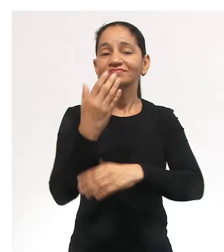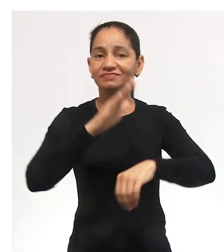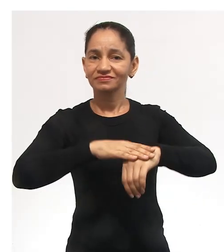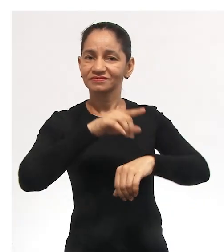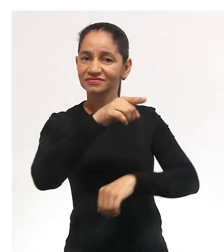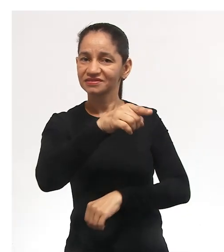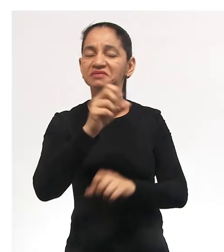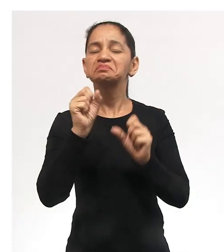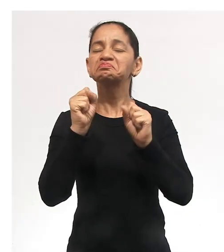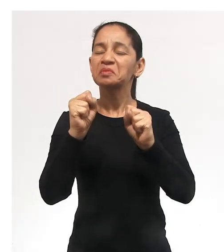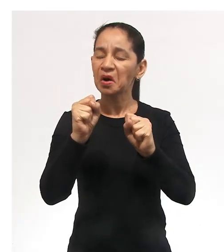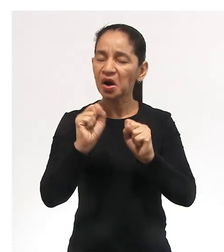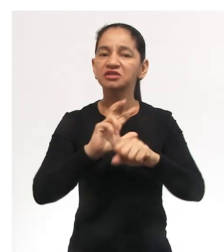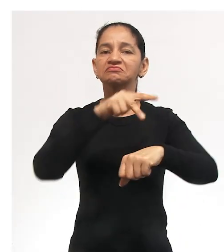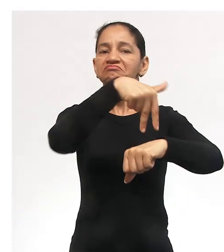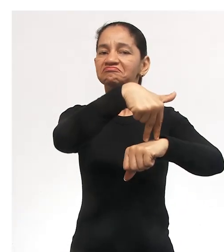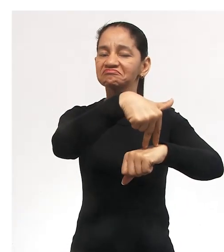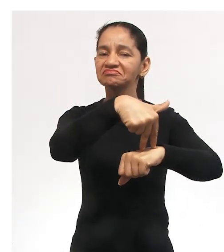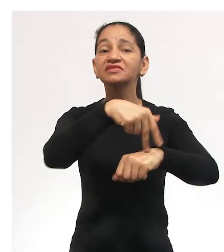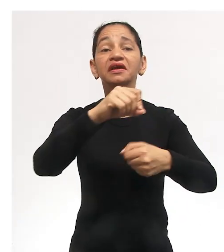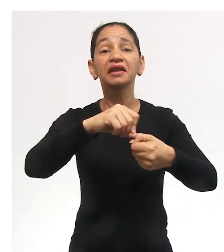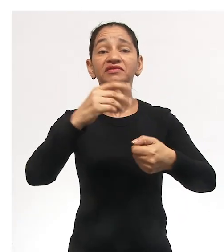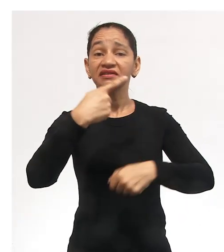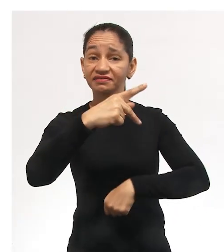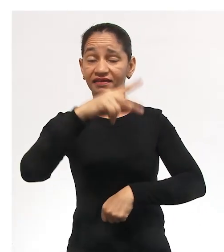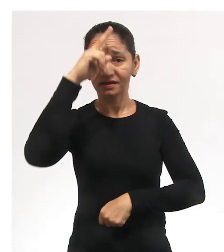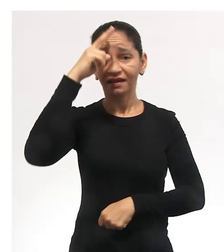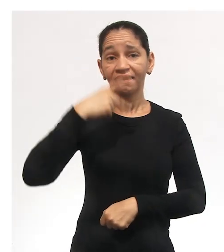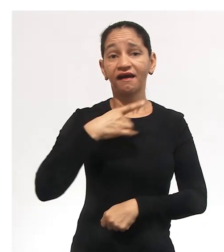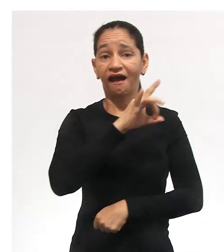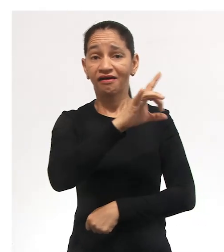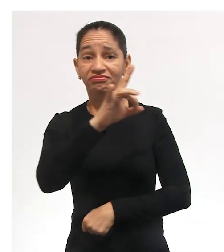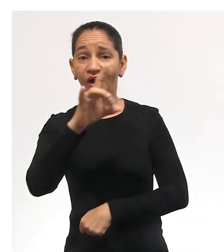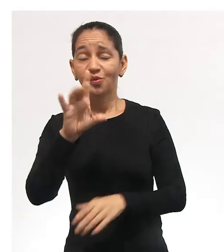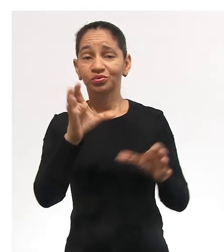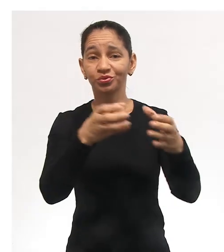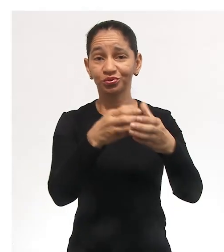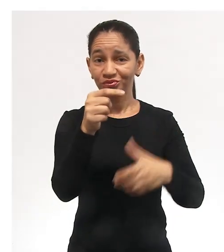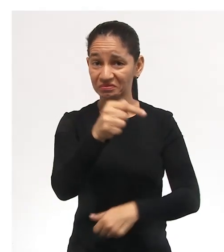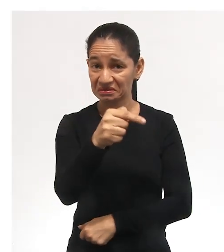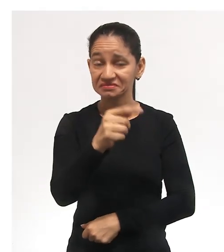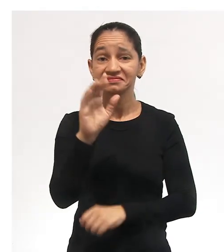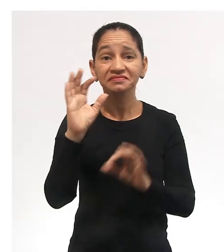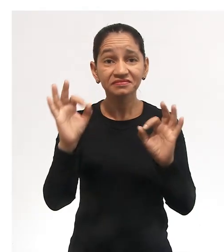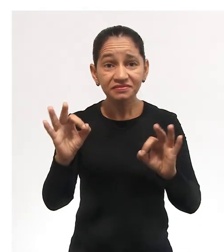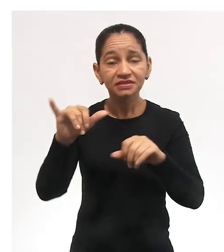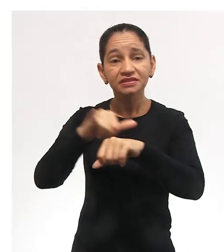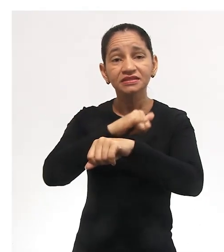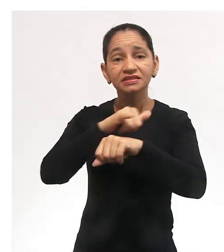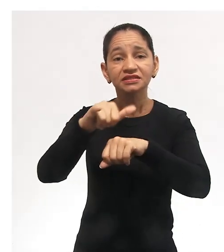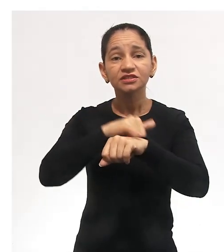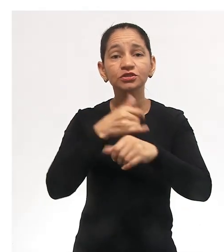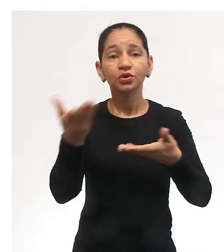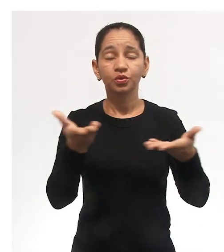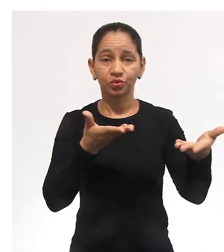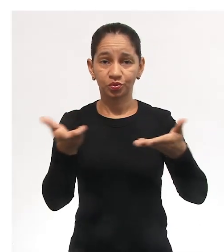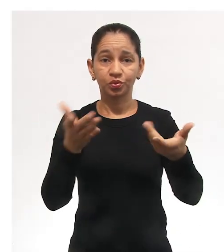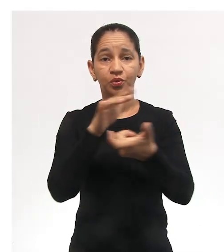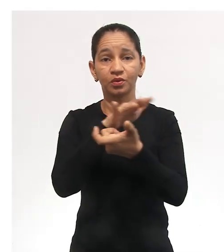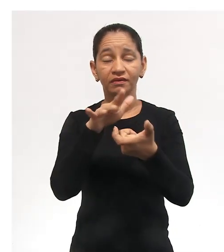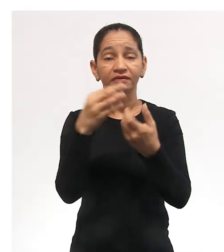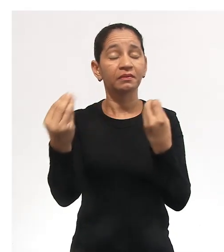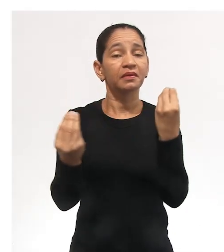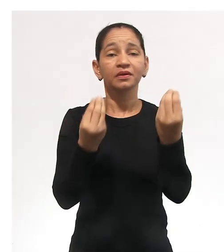aluno pode protagonizar a sua leitura e a sua escrita. Estratégias de mediação no